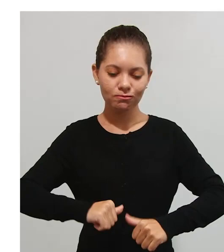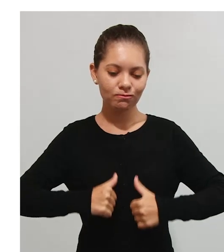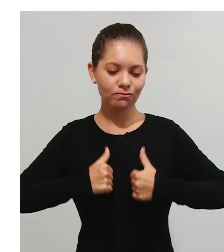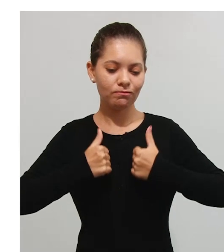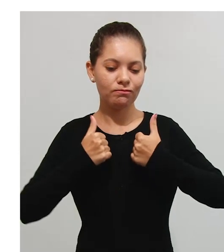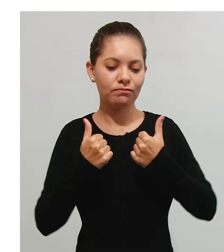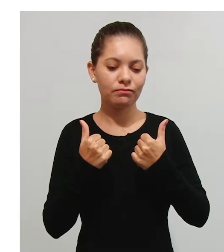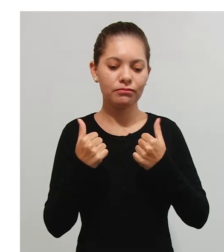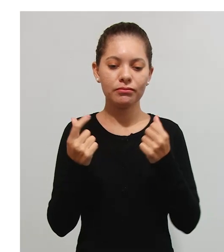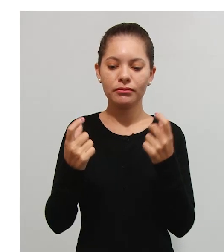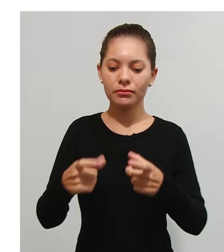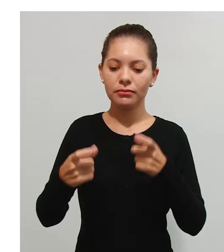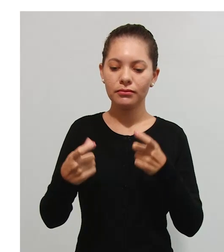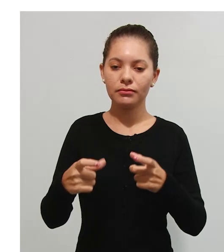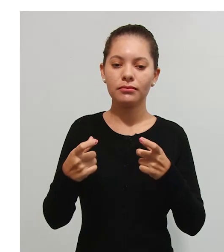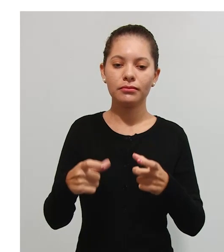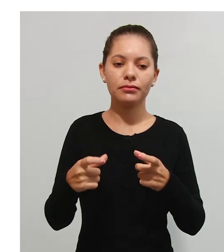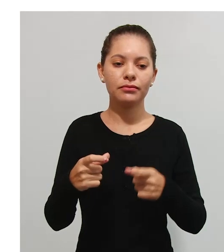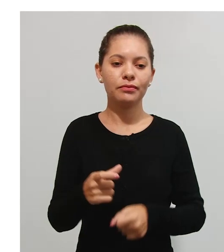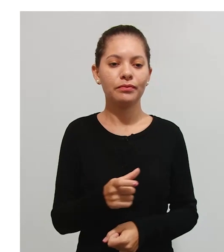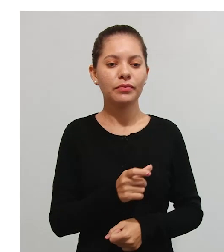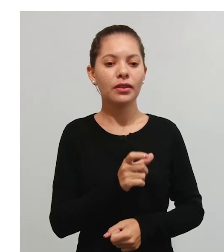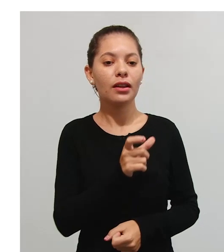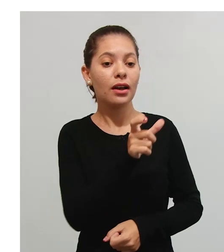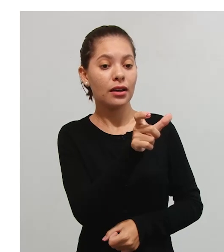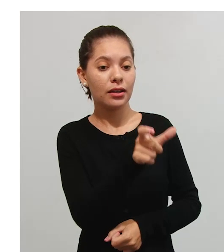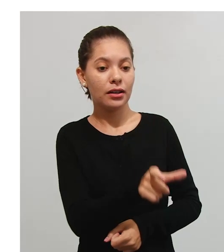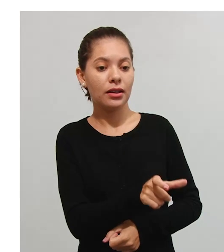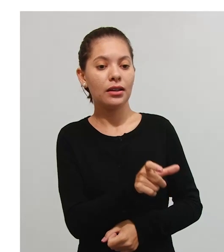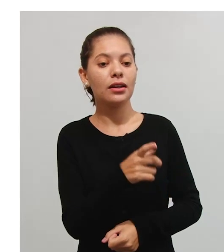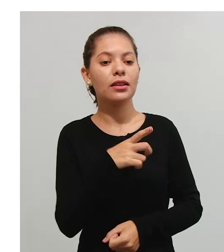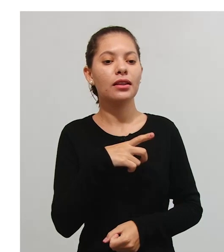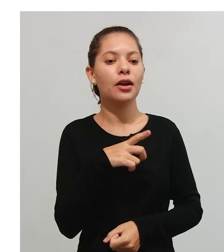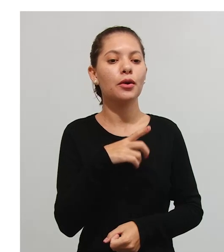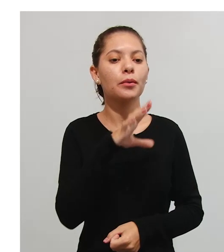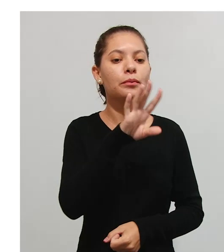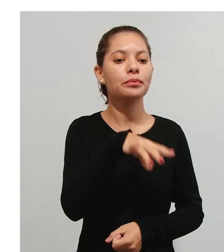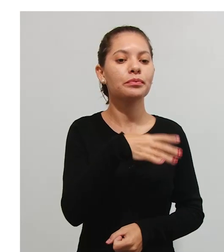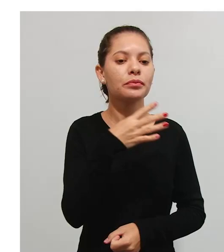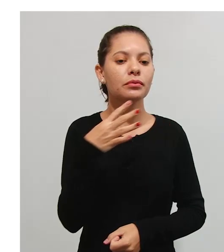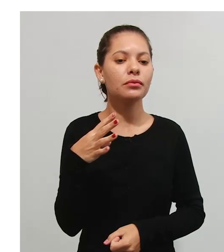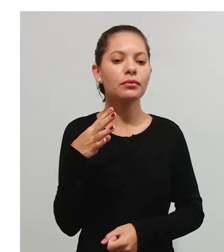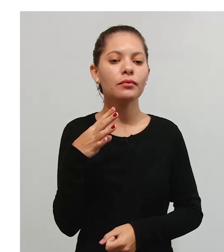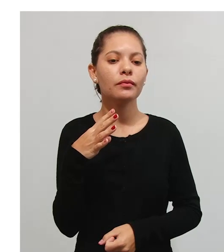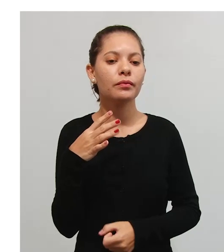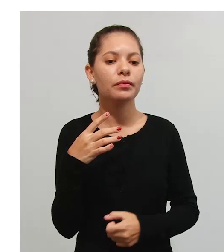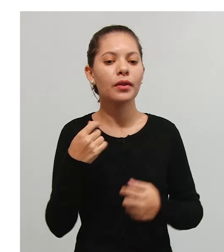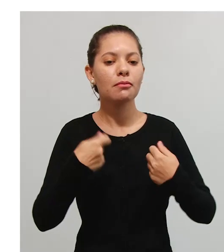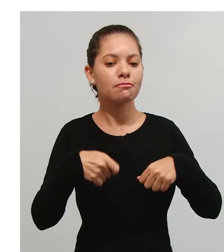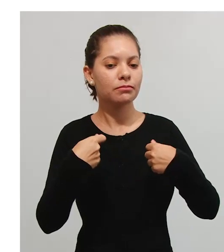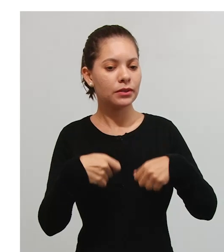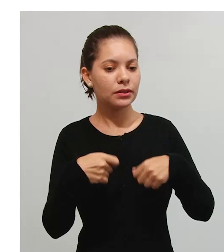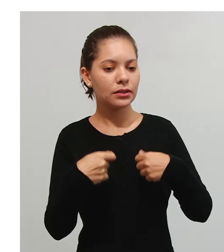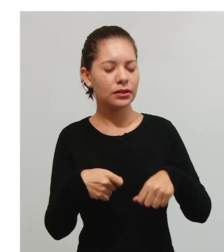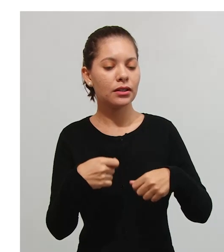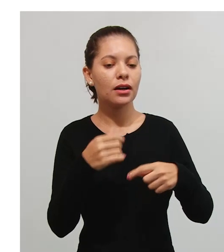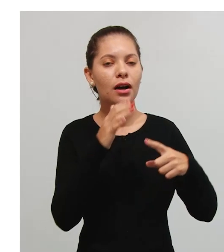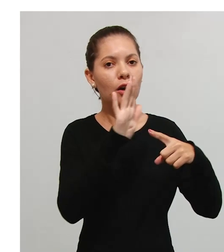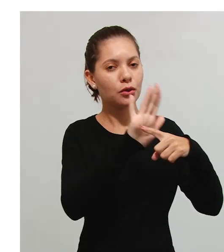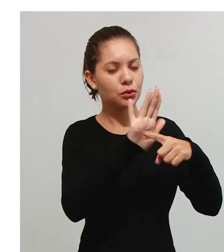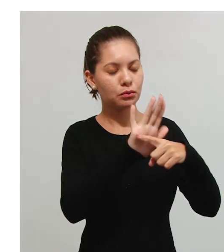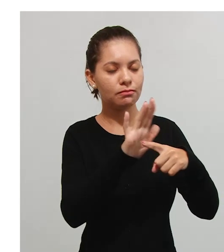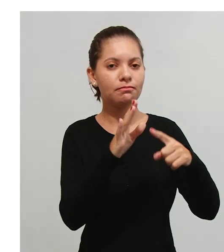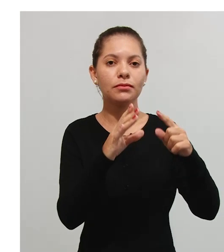vida, para melhorar as condições ali daquela sociedade. Aqui no empresarial, nós temos que ele visa